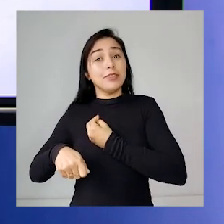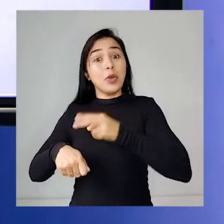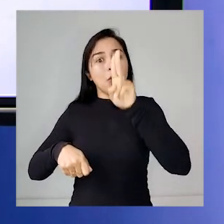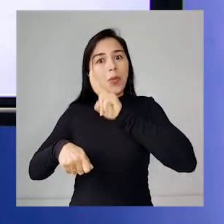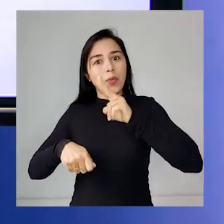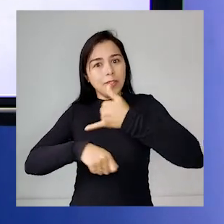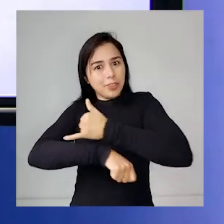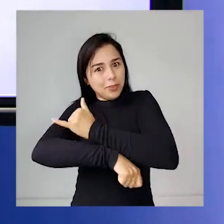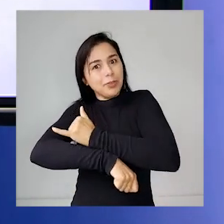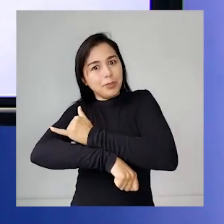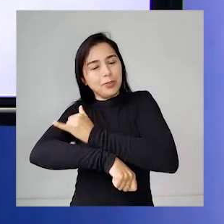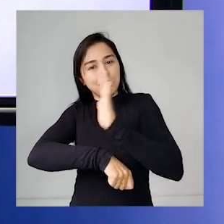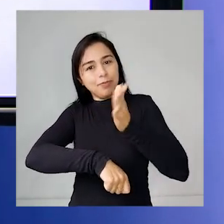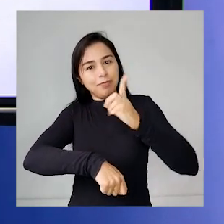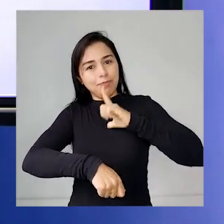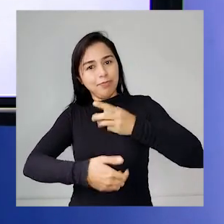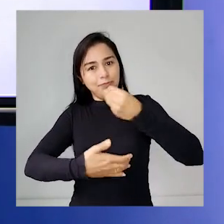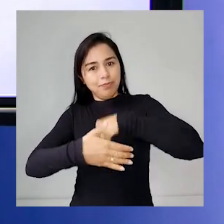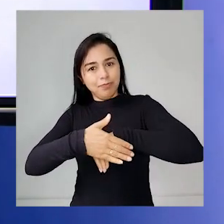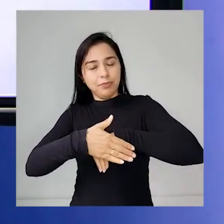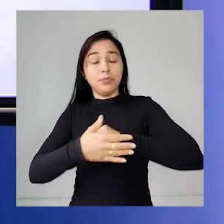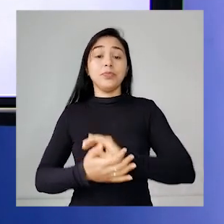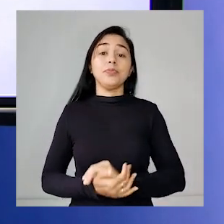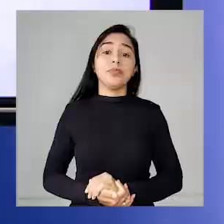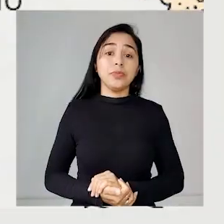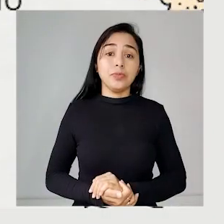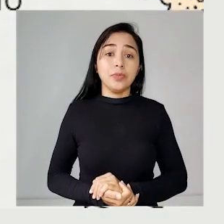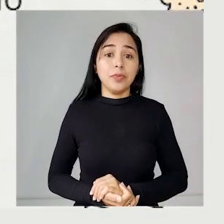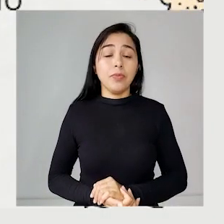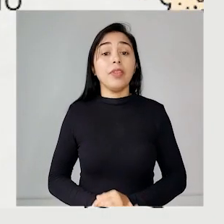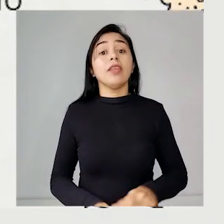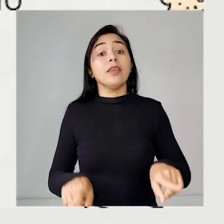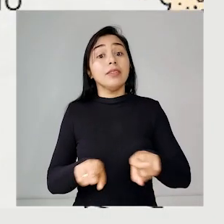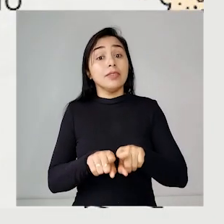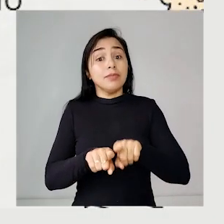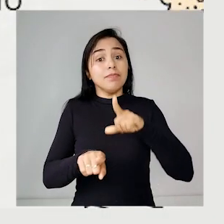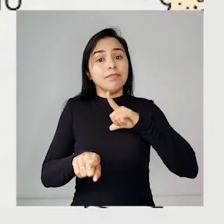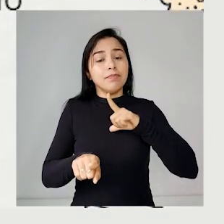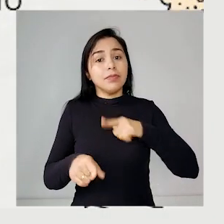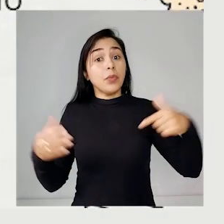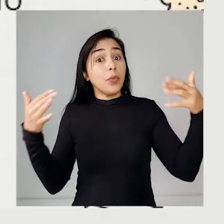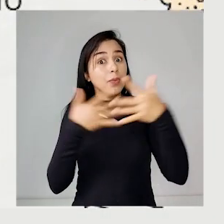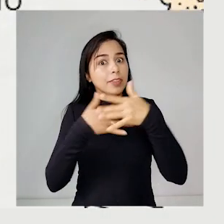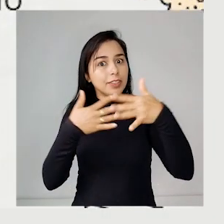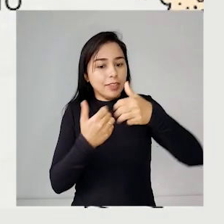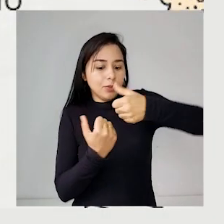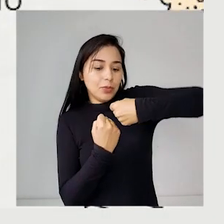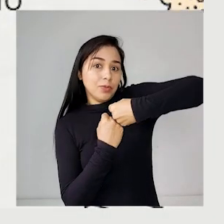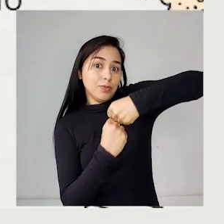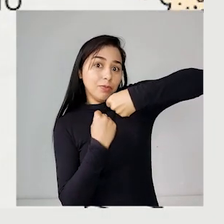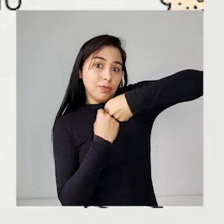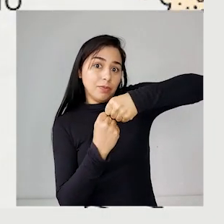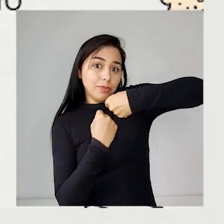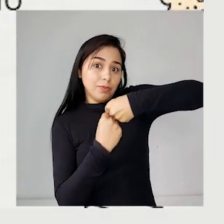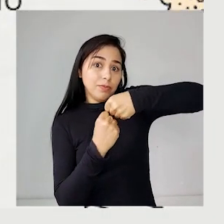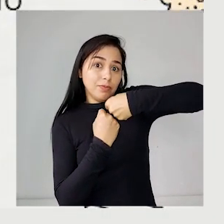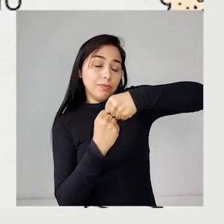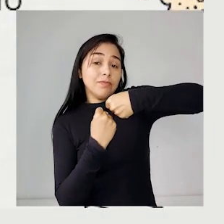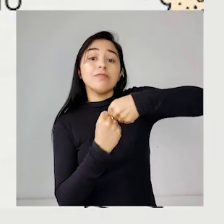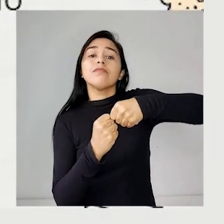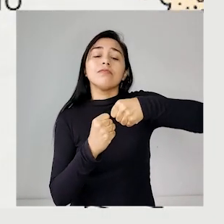Tecido cartilaginoso. O tecido cartilaginoso tem como função específica a